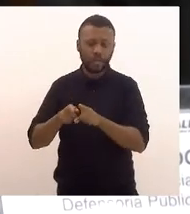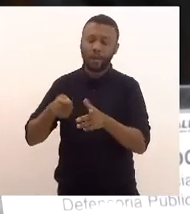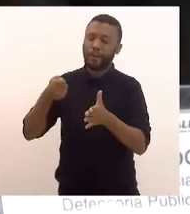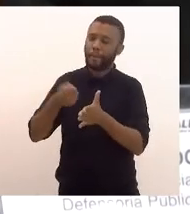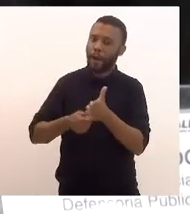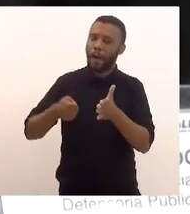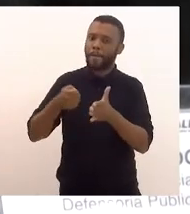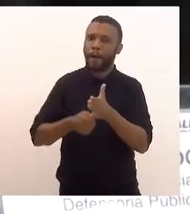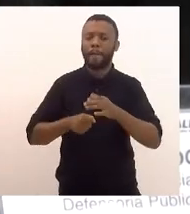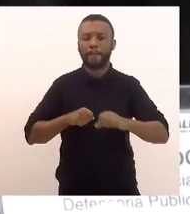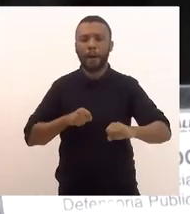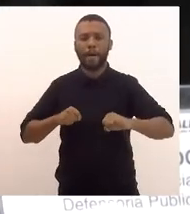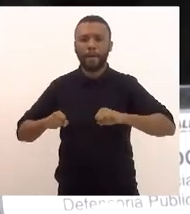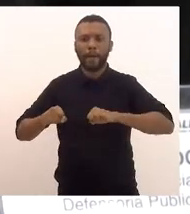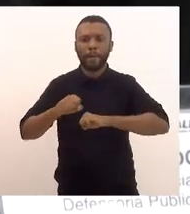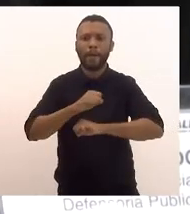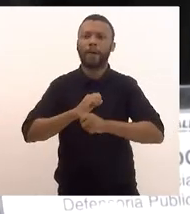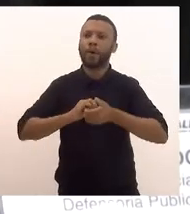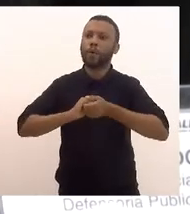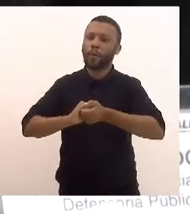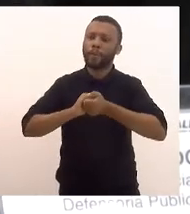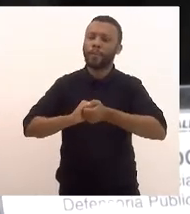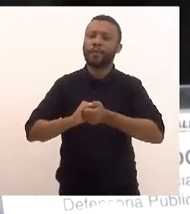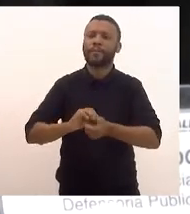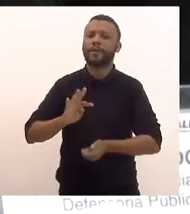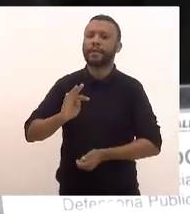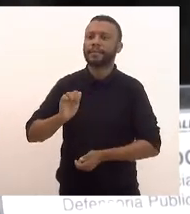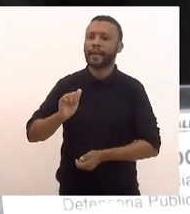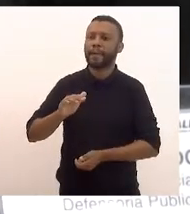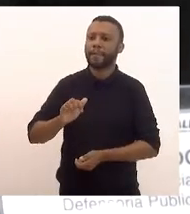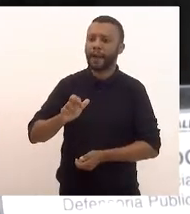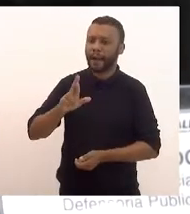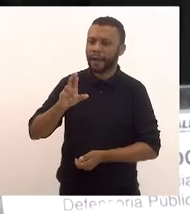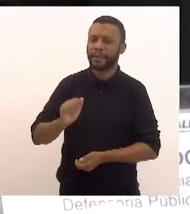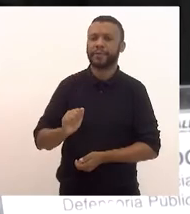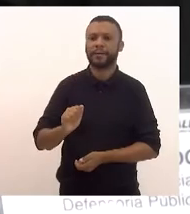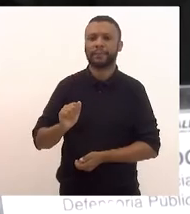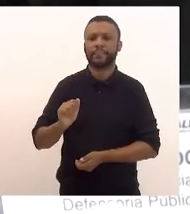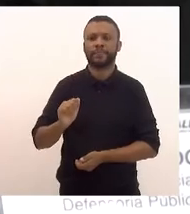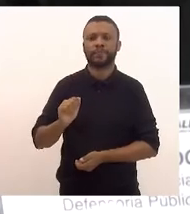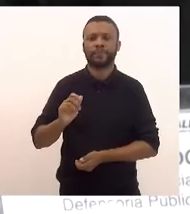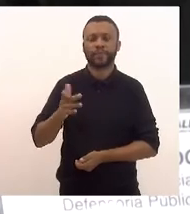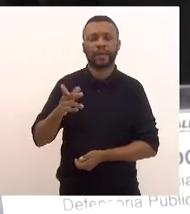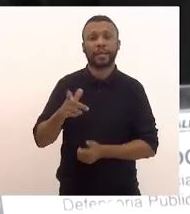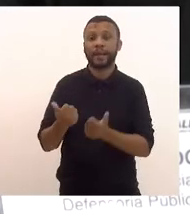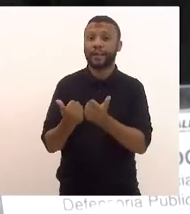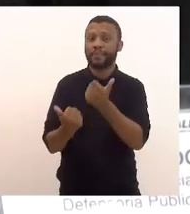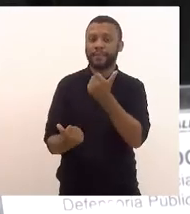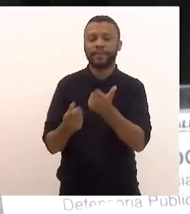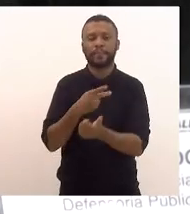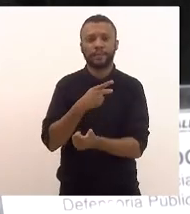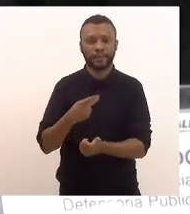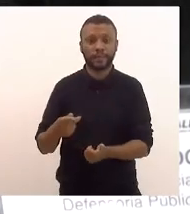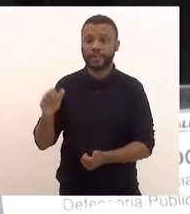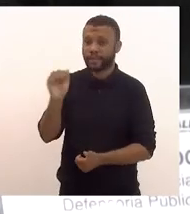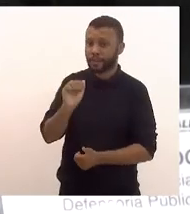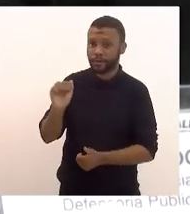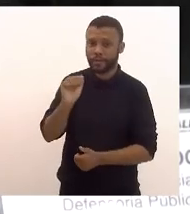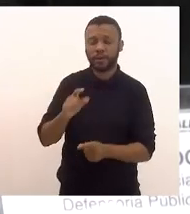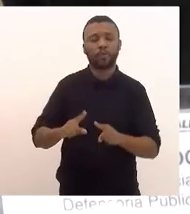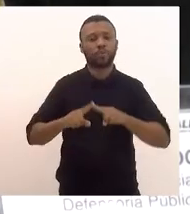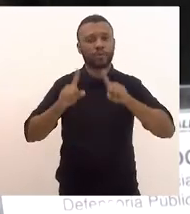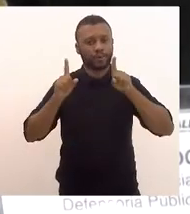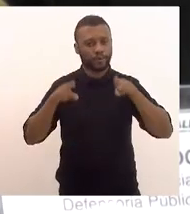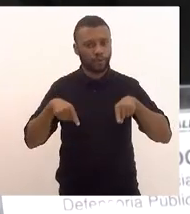luta comprimento a Tamara Deôla vice-presidente dos servidores da associação de servidores